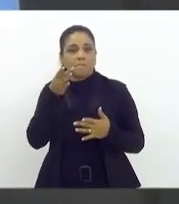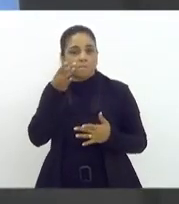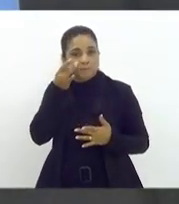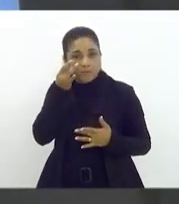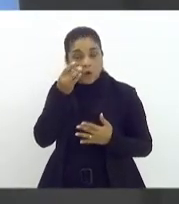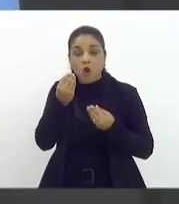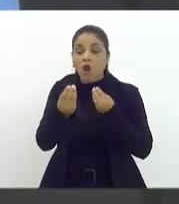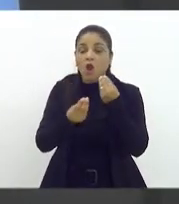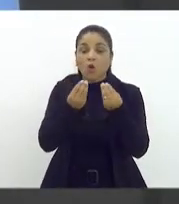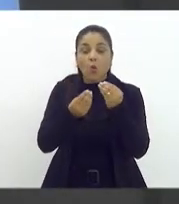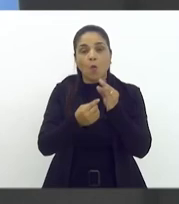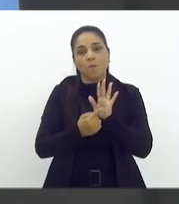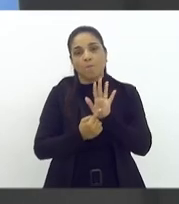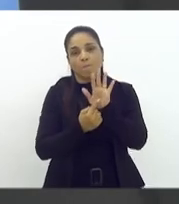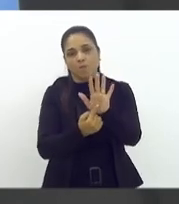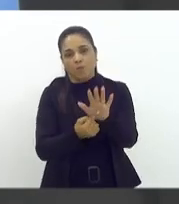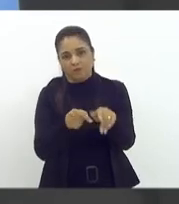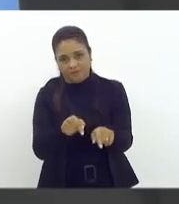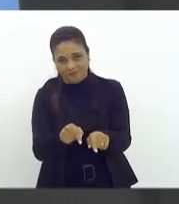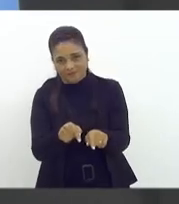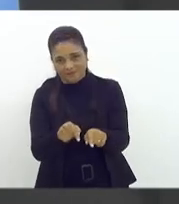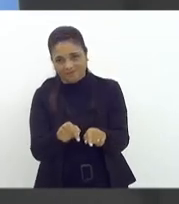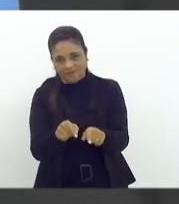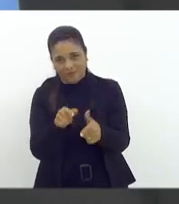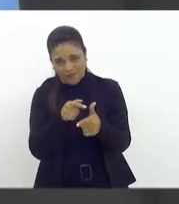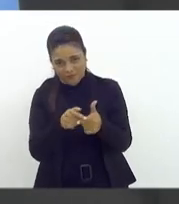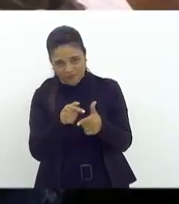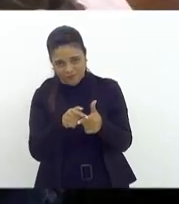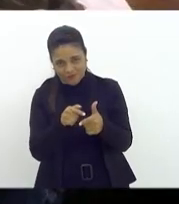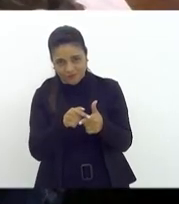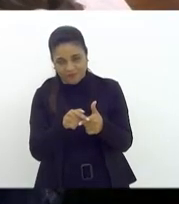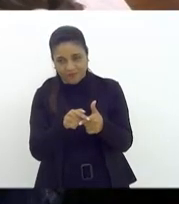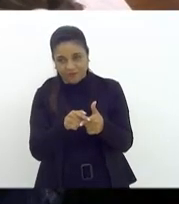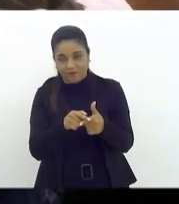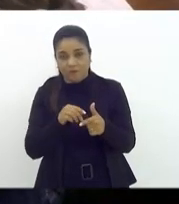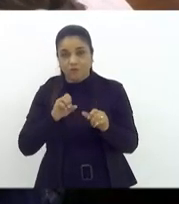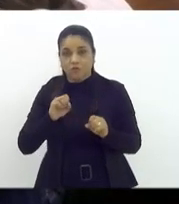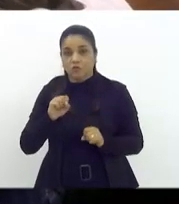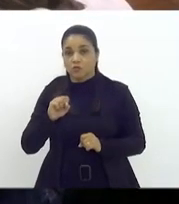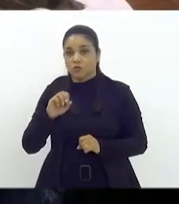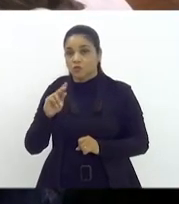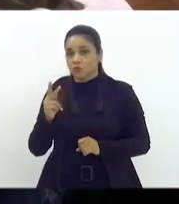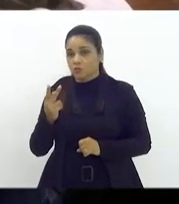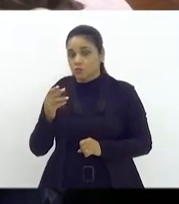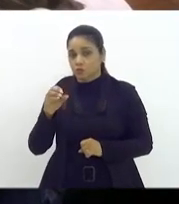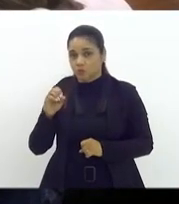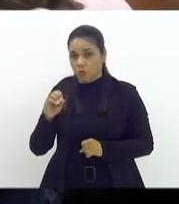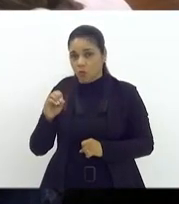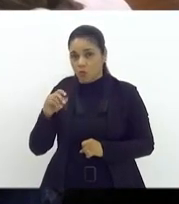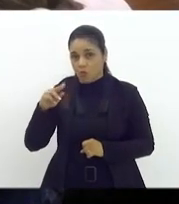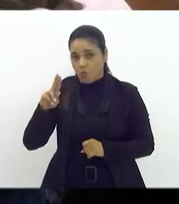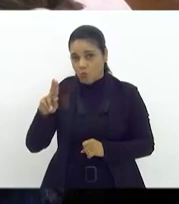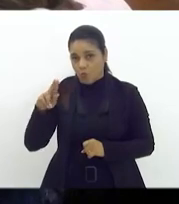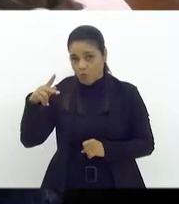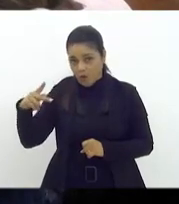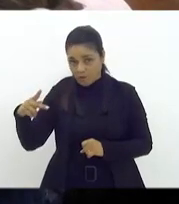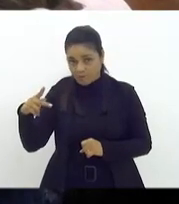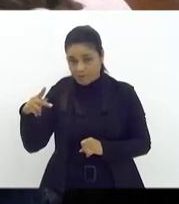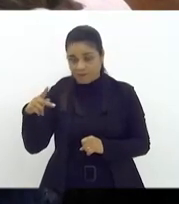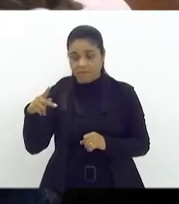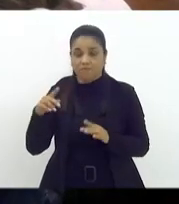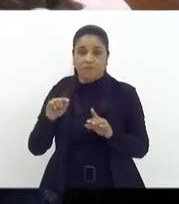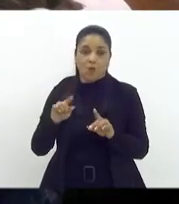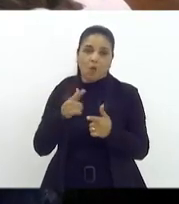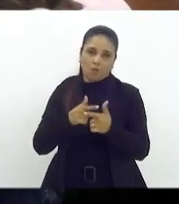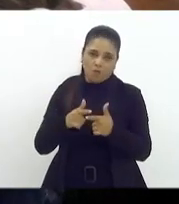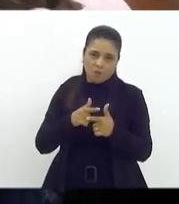essa mídia Esse é o problema o problema é show up algo de suspeitos e alinhamentos injustos isso